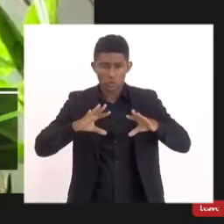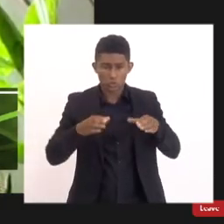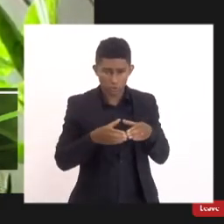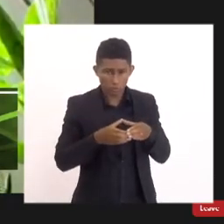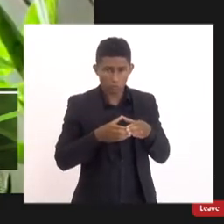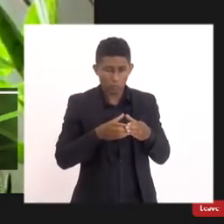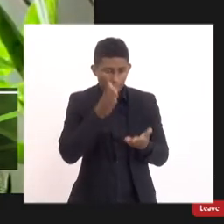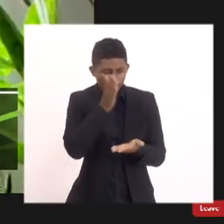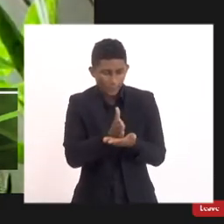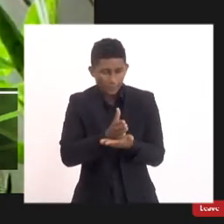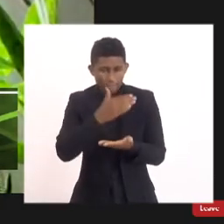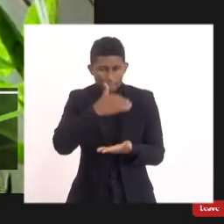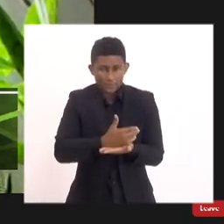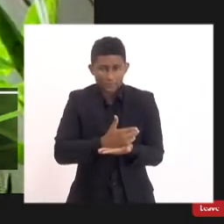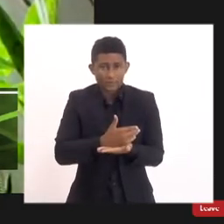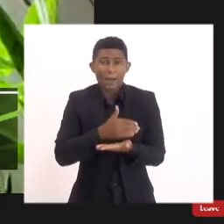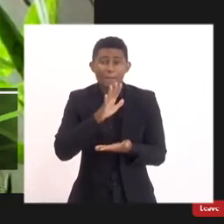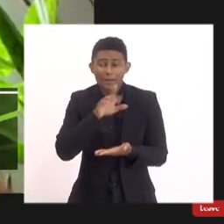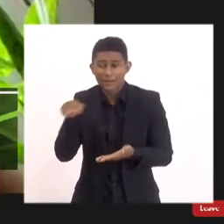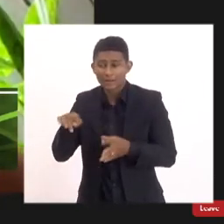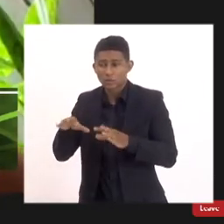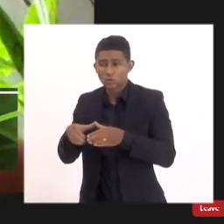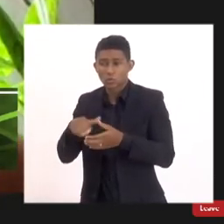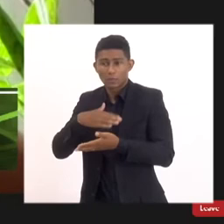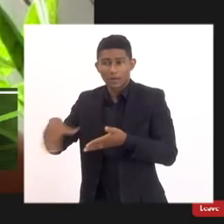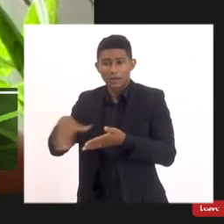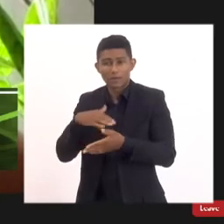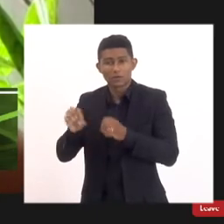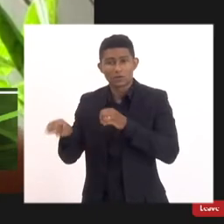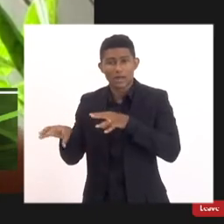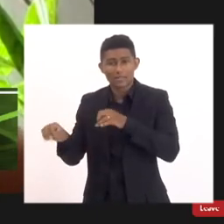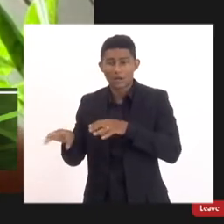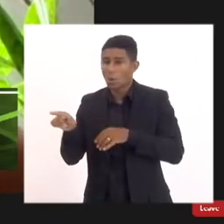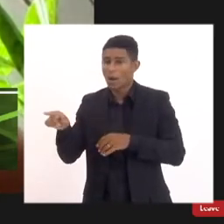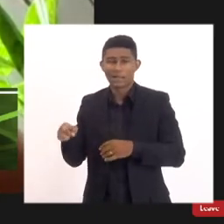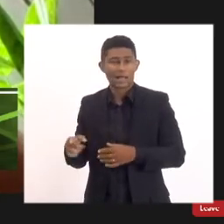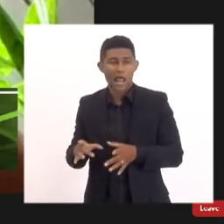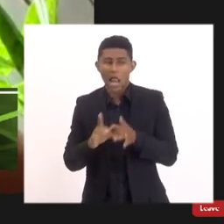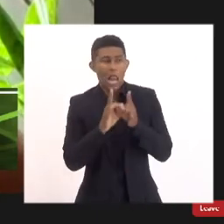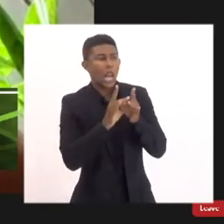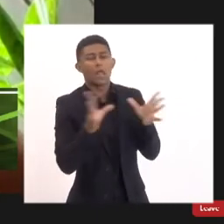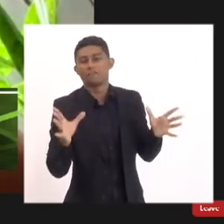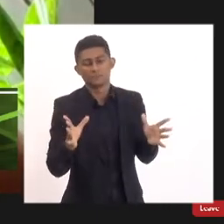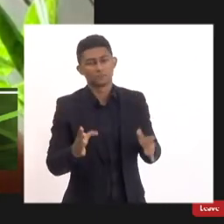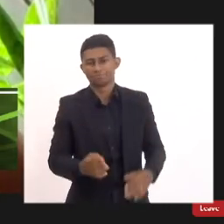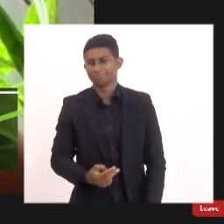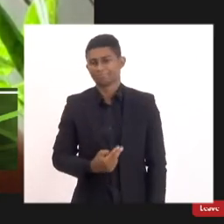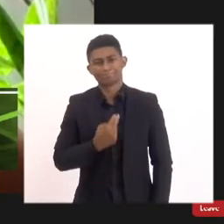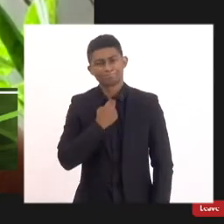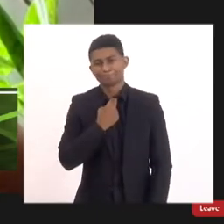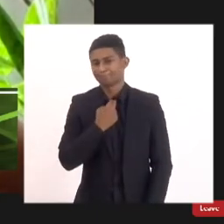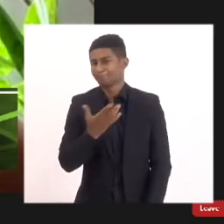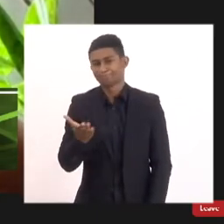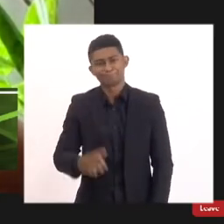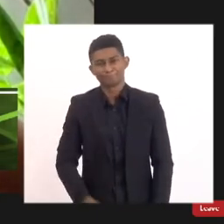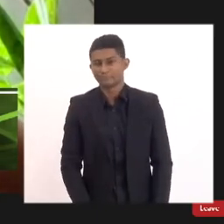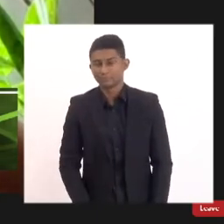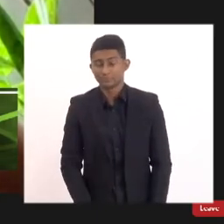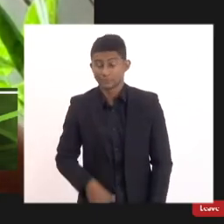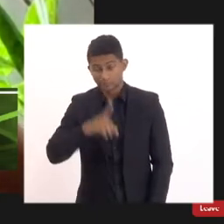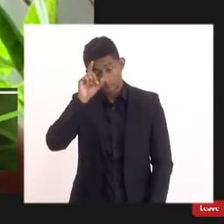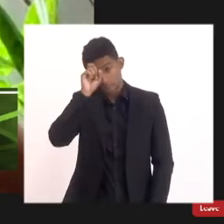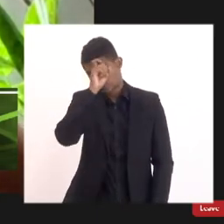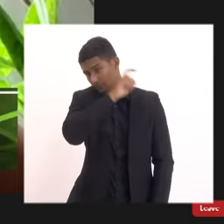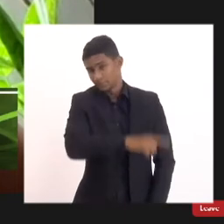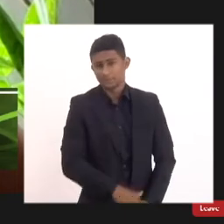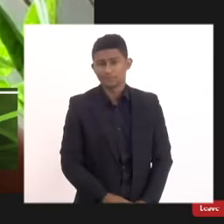permite isso também. Então, é complicado. Outra coisa que eu gostaria